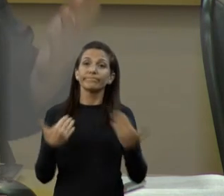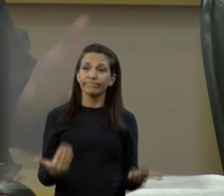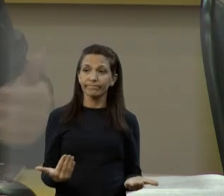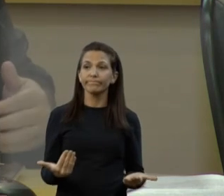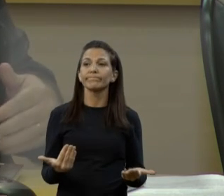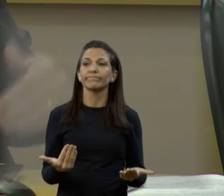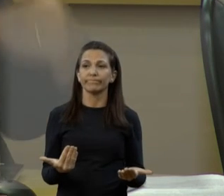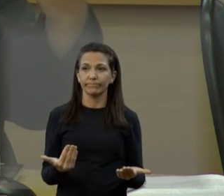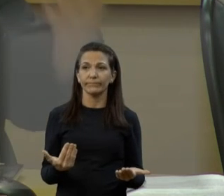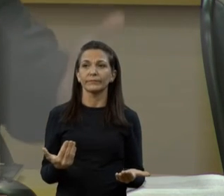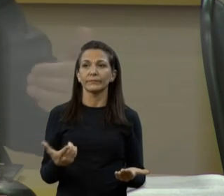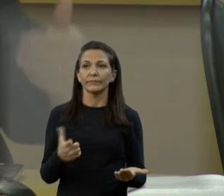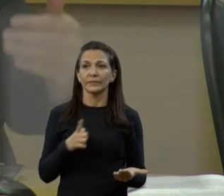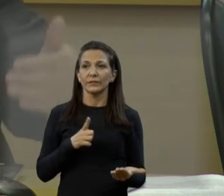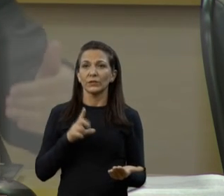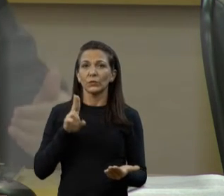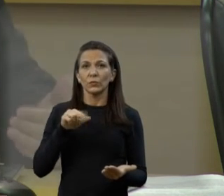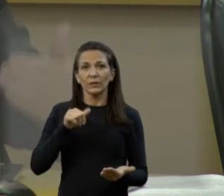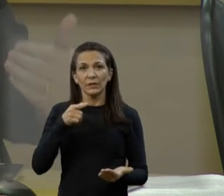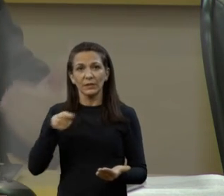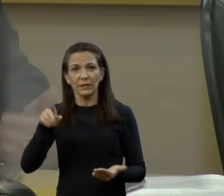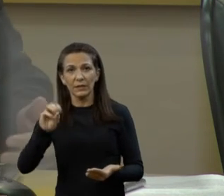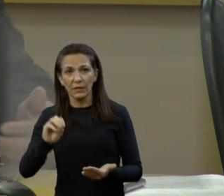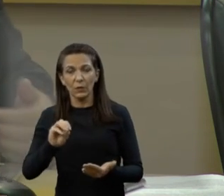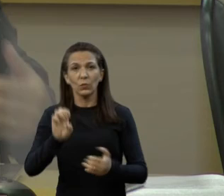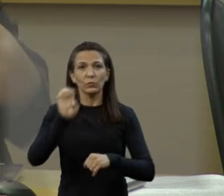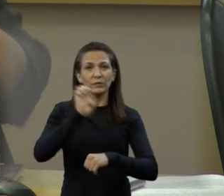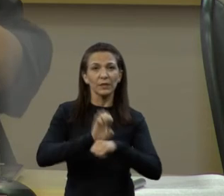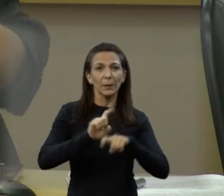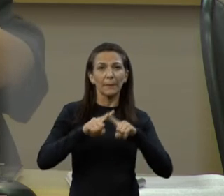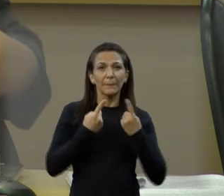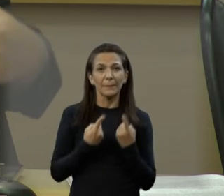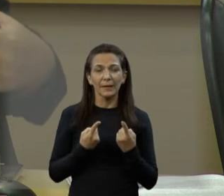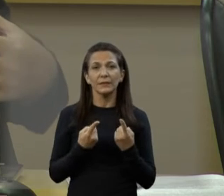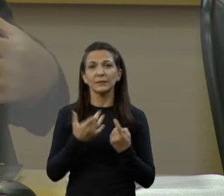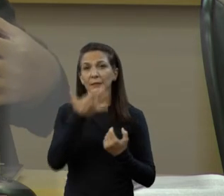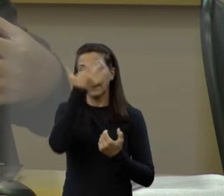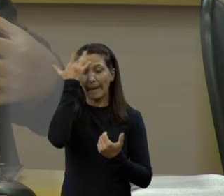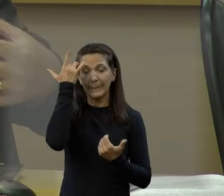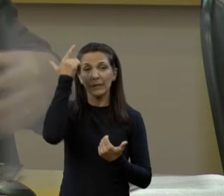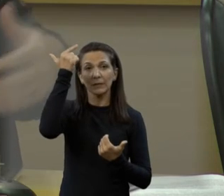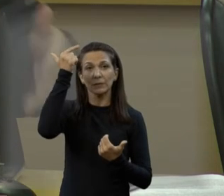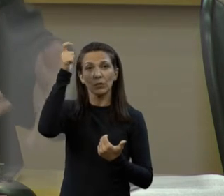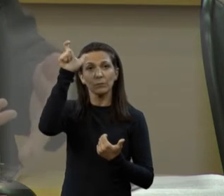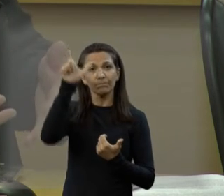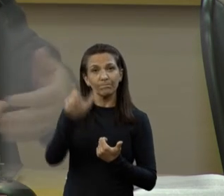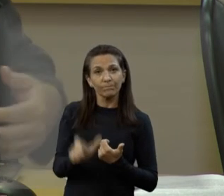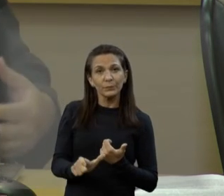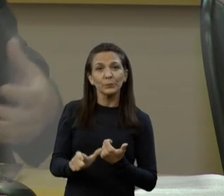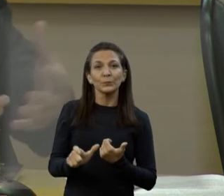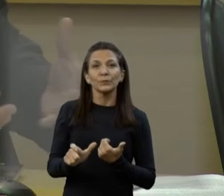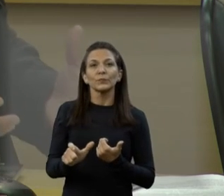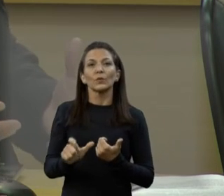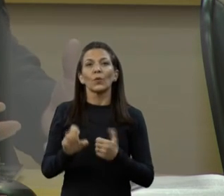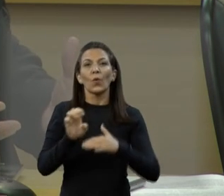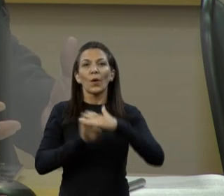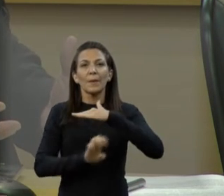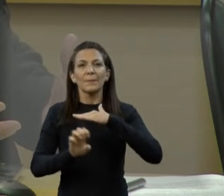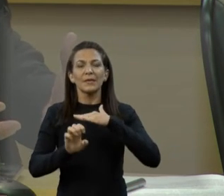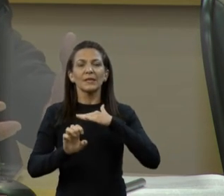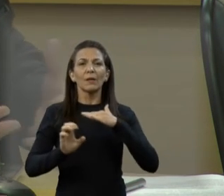muitas vezes vai para União do Estado mas muitas vezes pessoas físicas que hoje são juros ficam